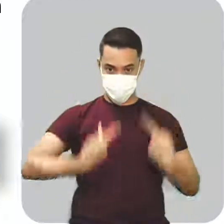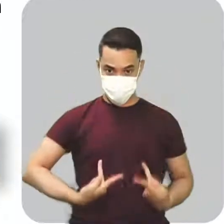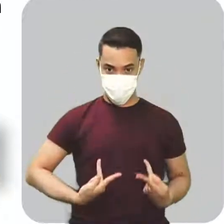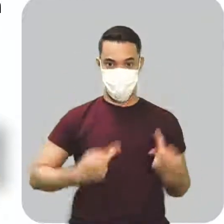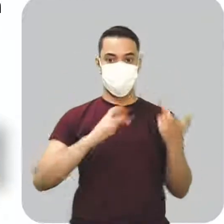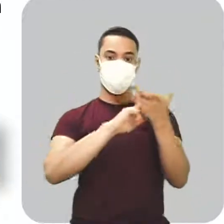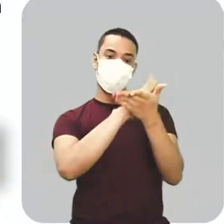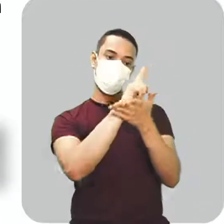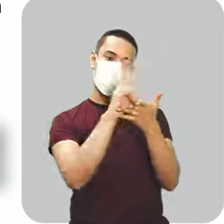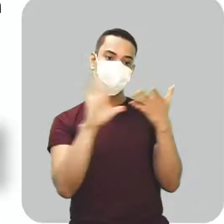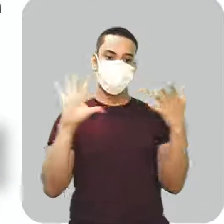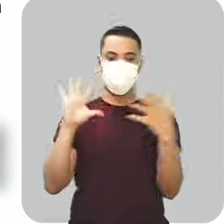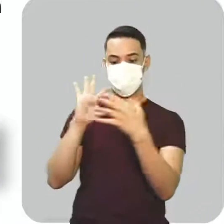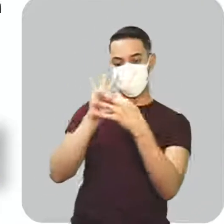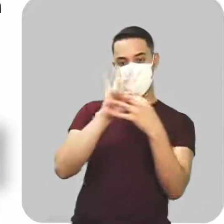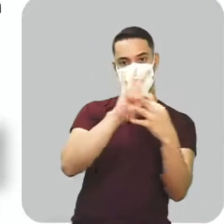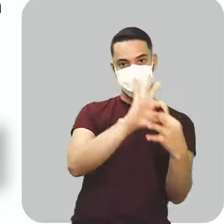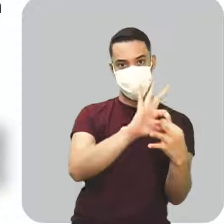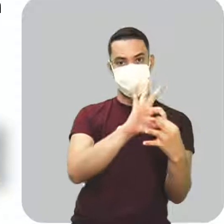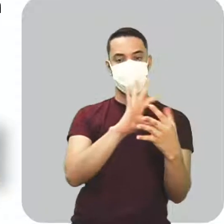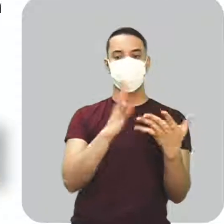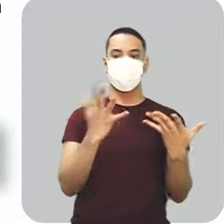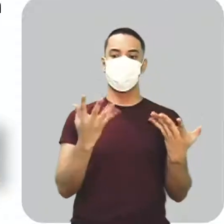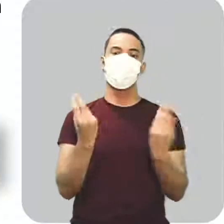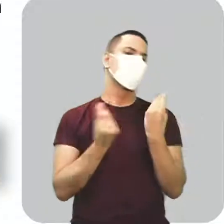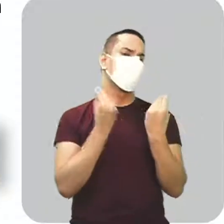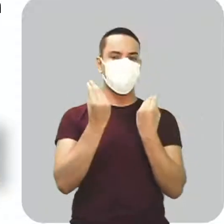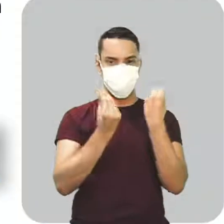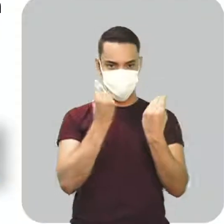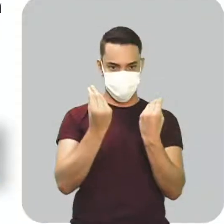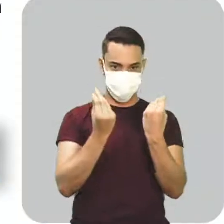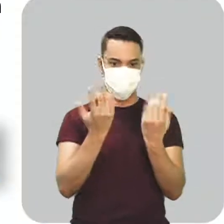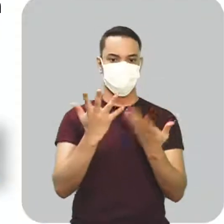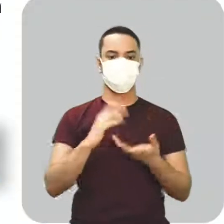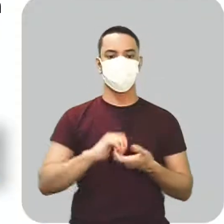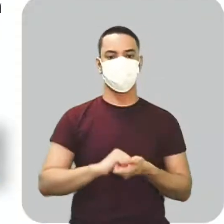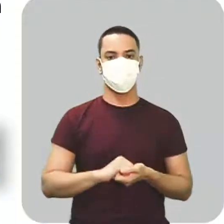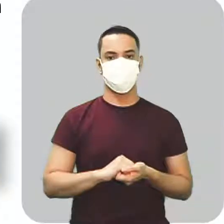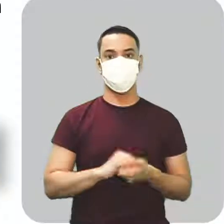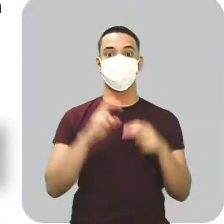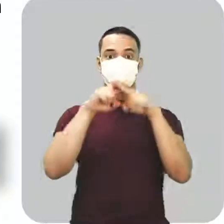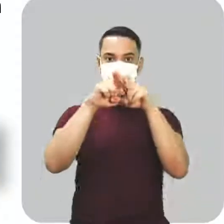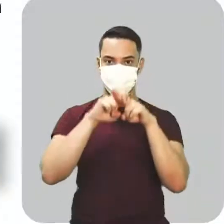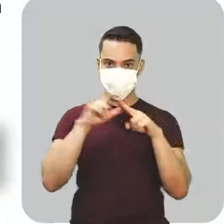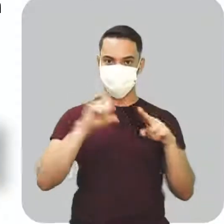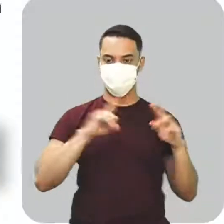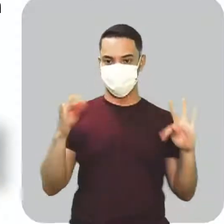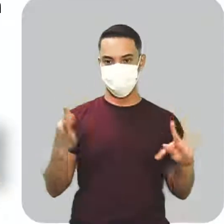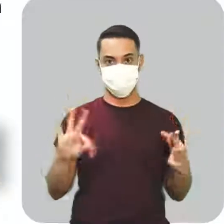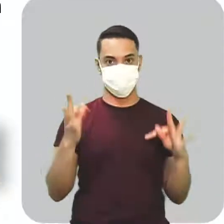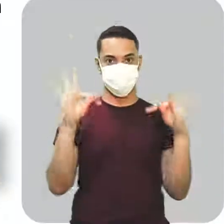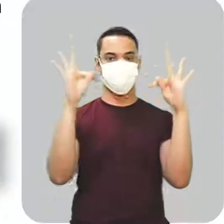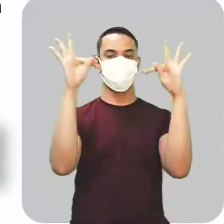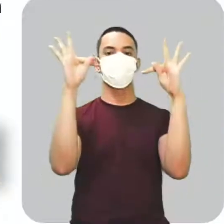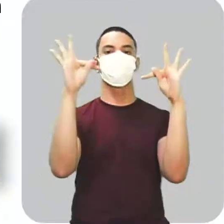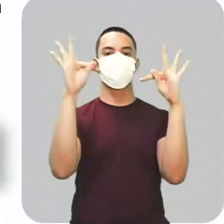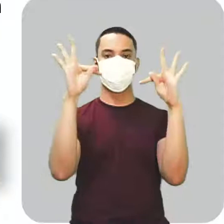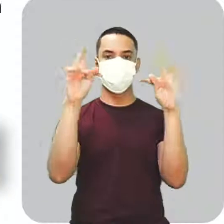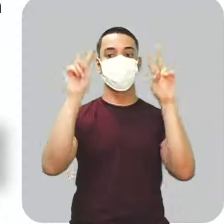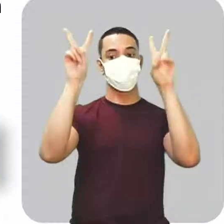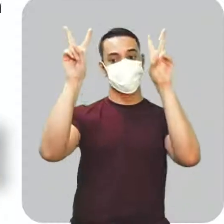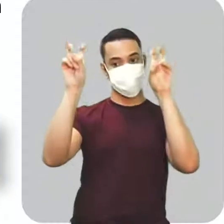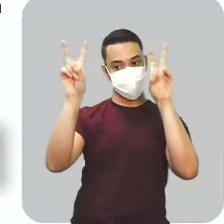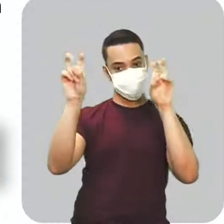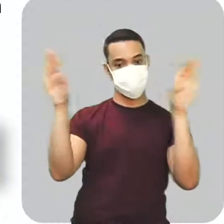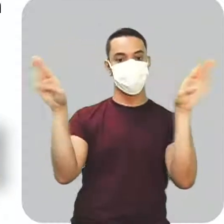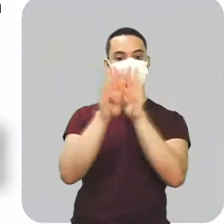ambas coexistem em harmonia? Então, aí a questão da tecnologia, né? Tema